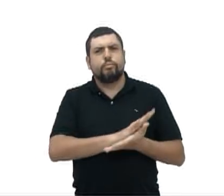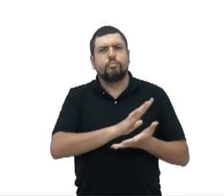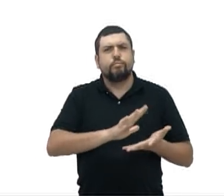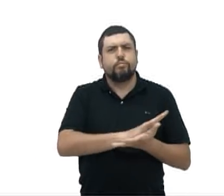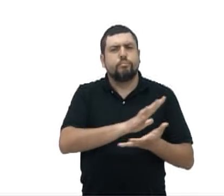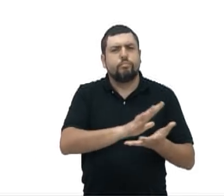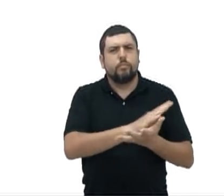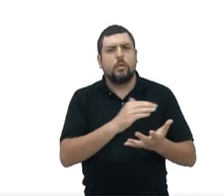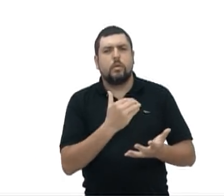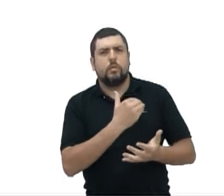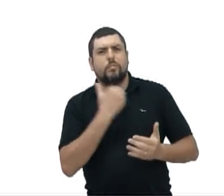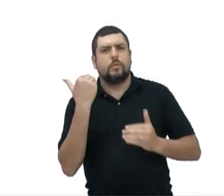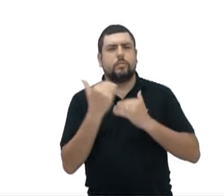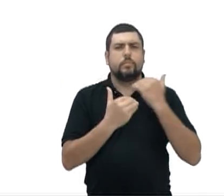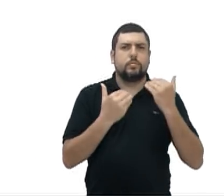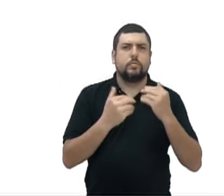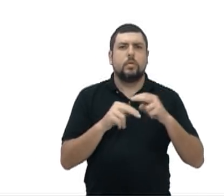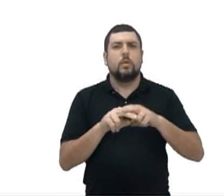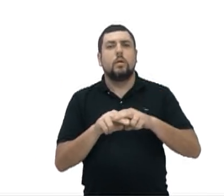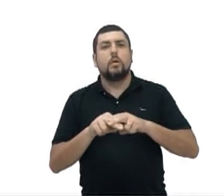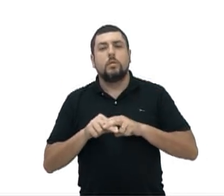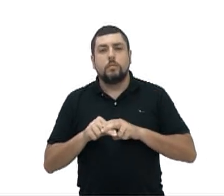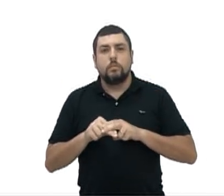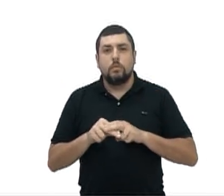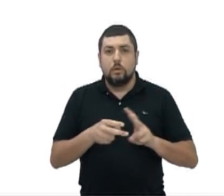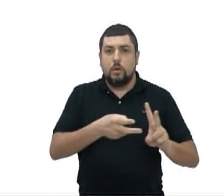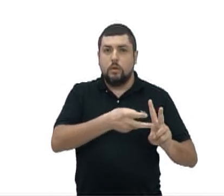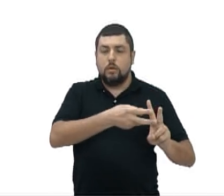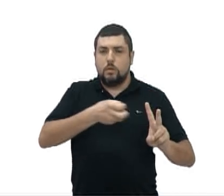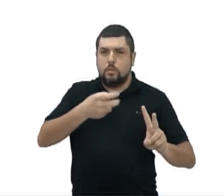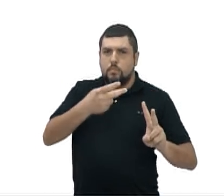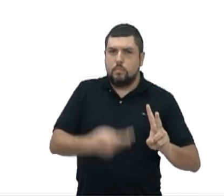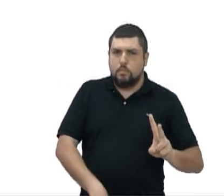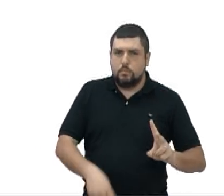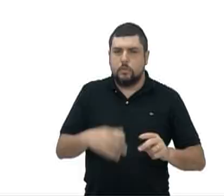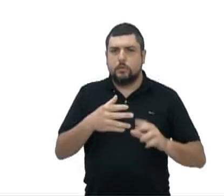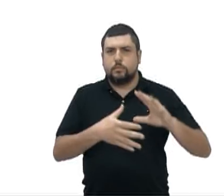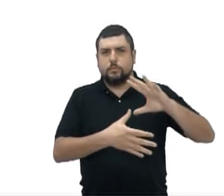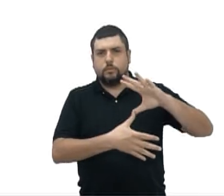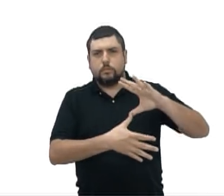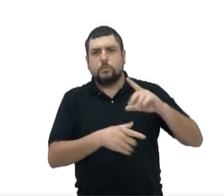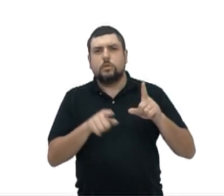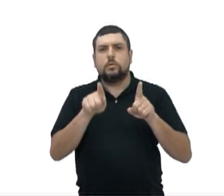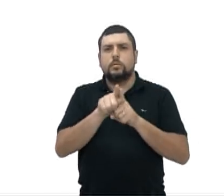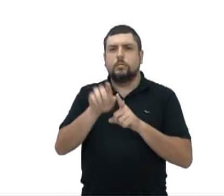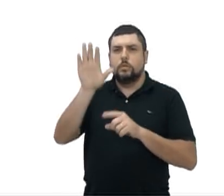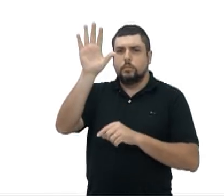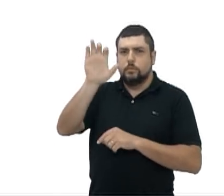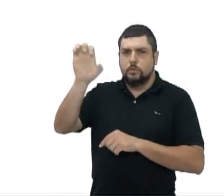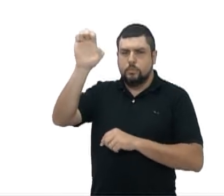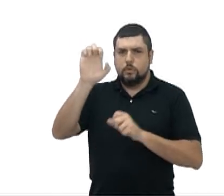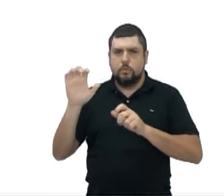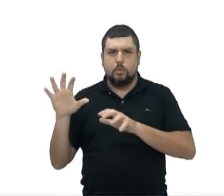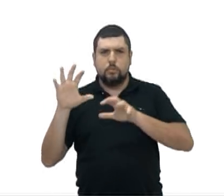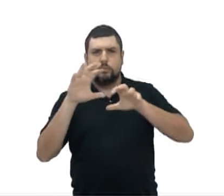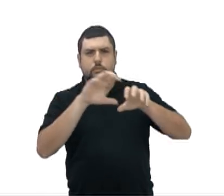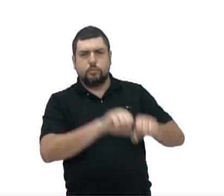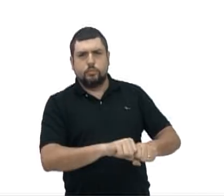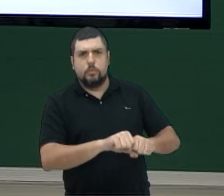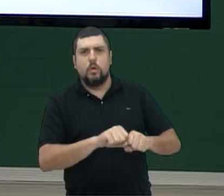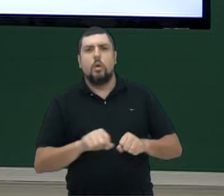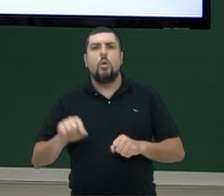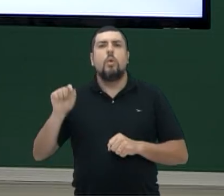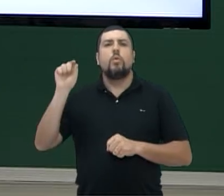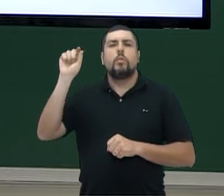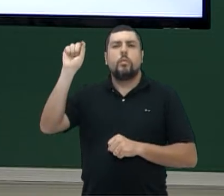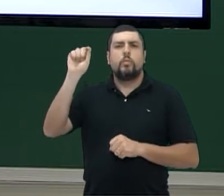pelos conflitos existentes entre os nativos americanos e os colonizadores que aqui chegavam com o